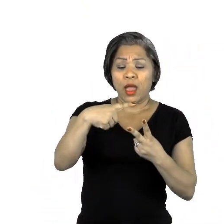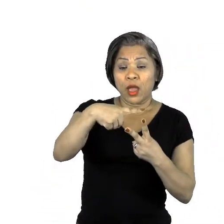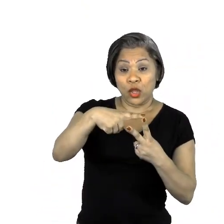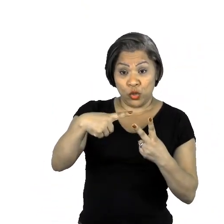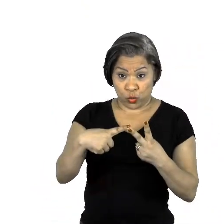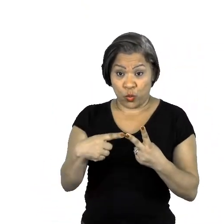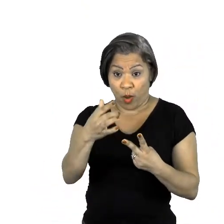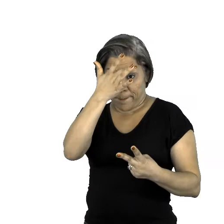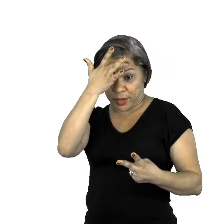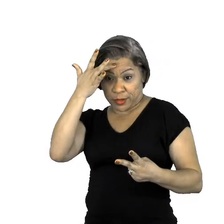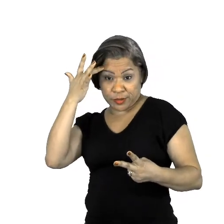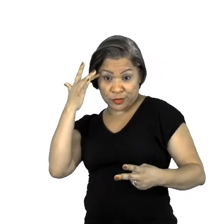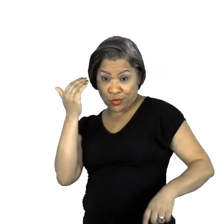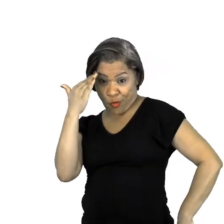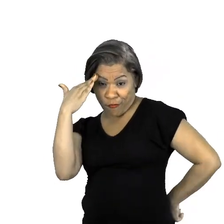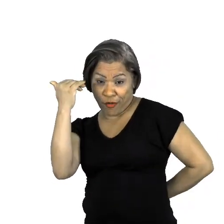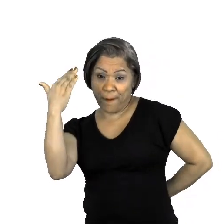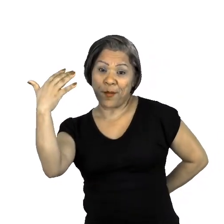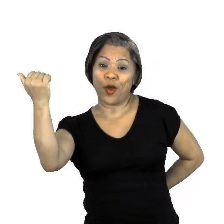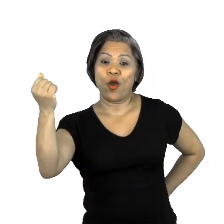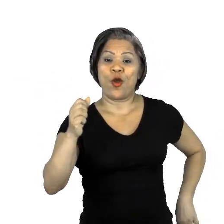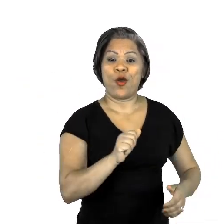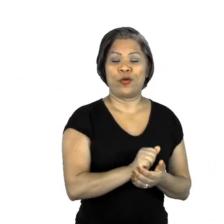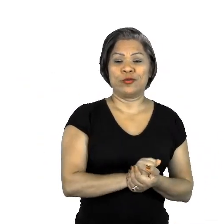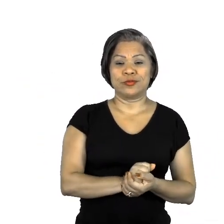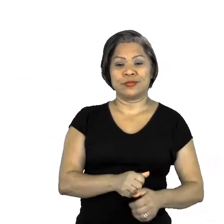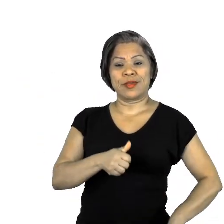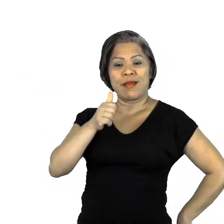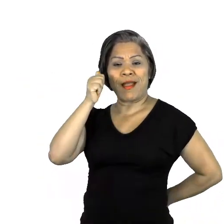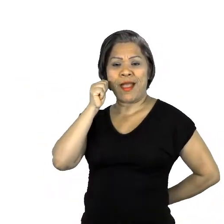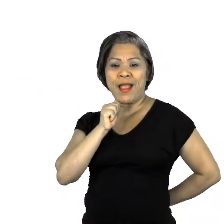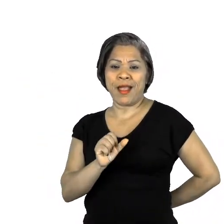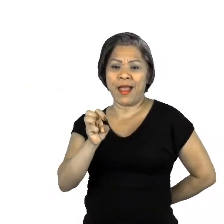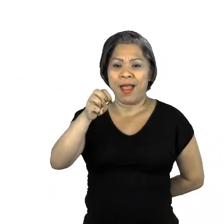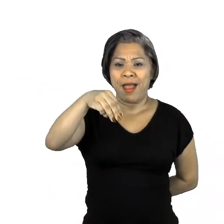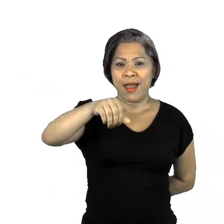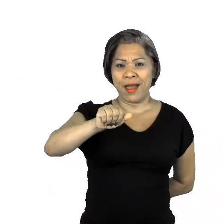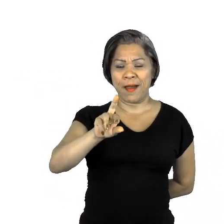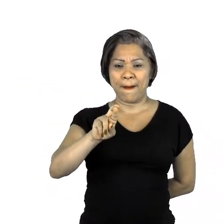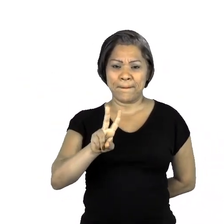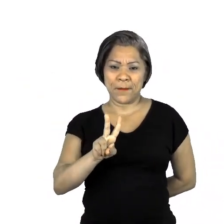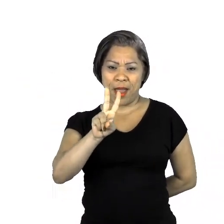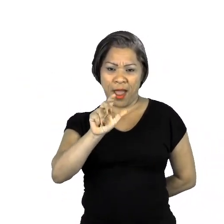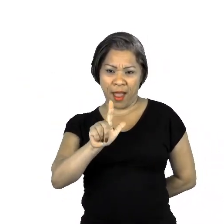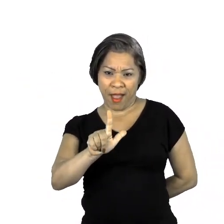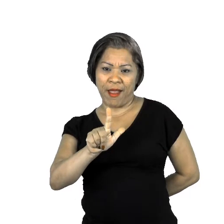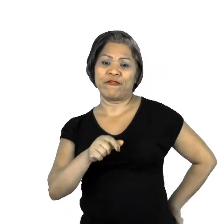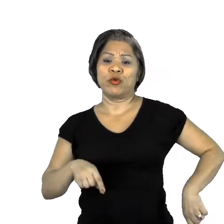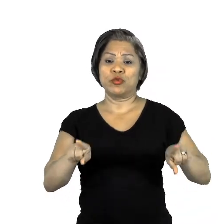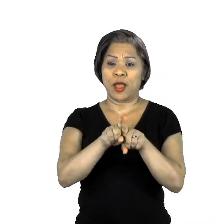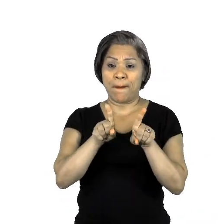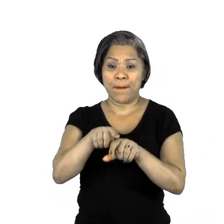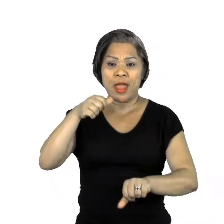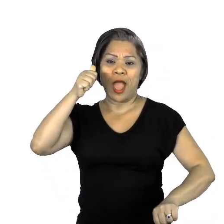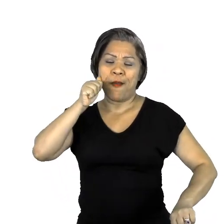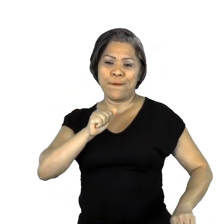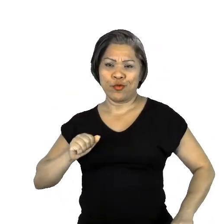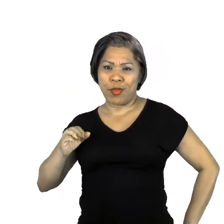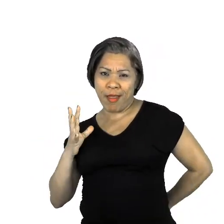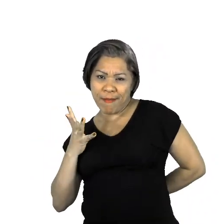que é a Capitã Marvel e a Mulher Maravilha. As duas foram criadas também com